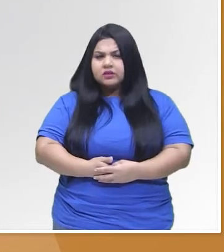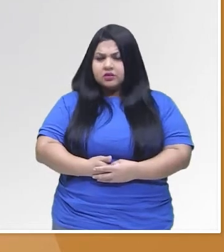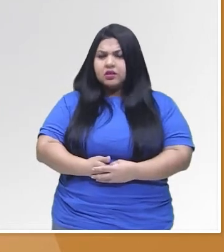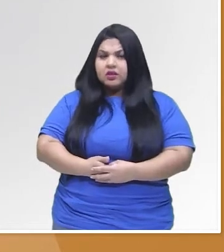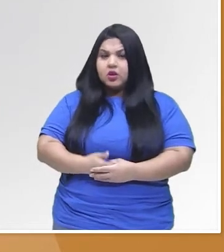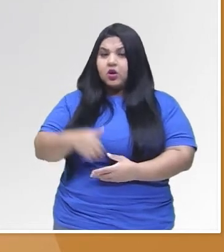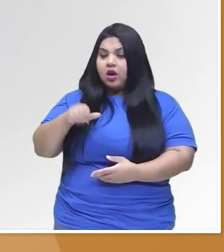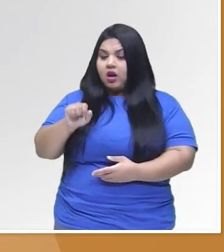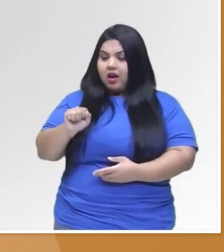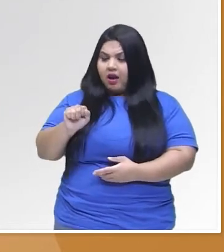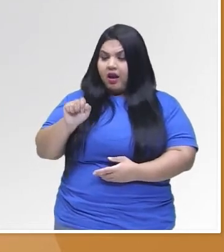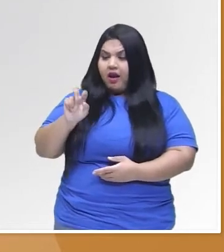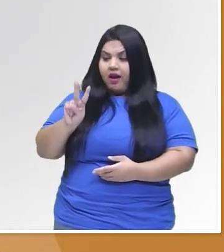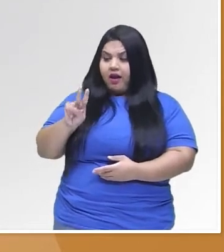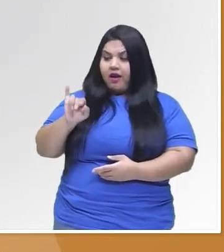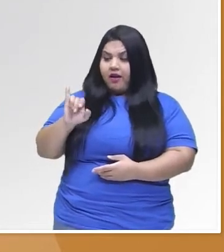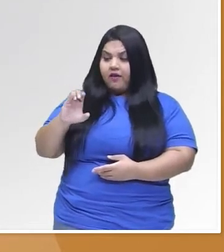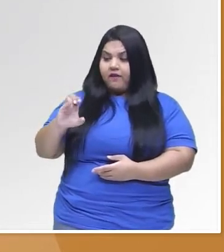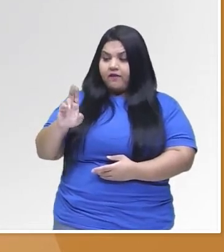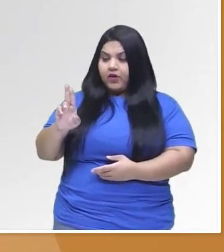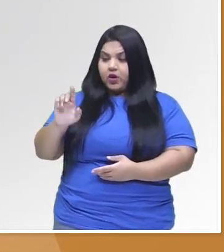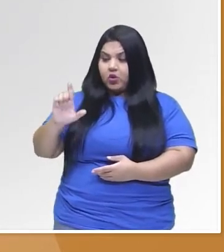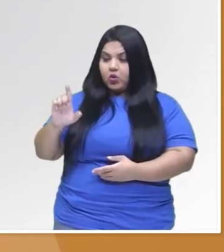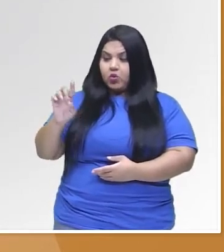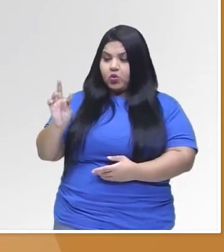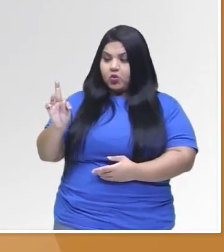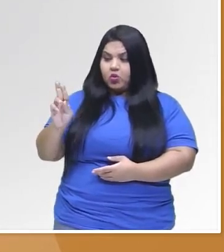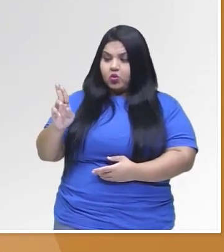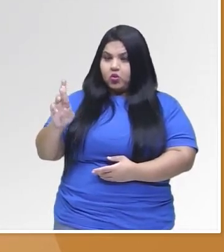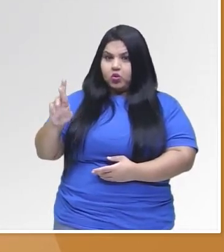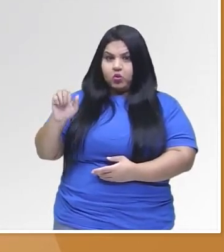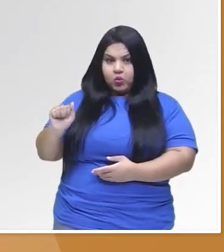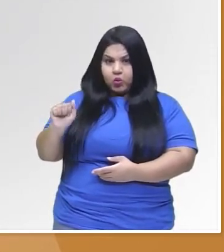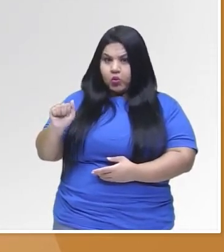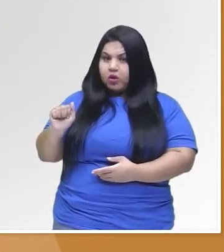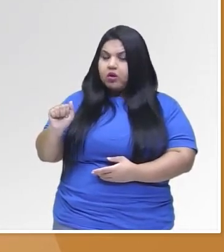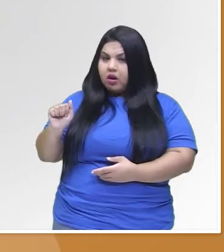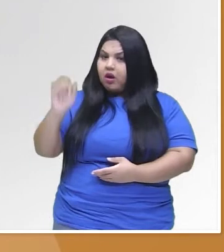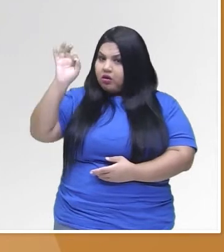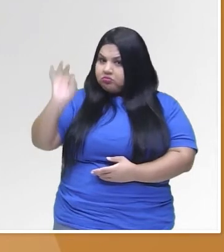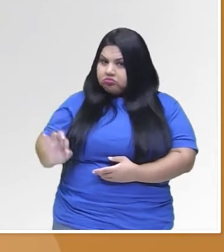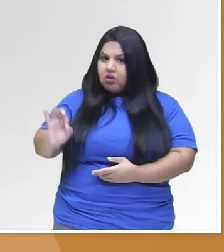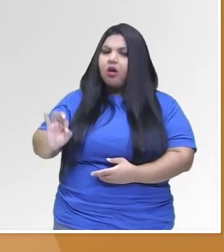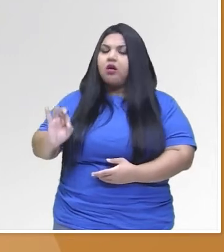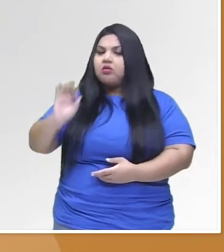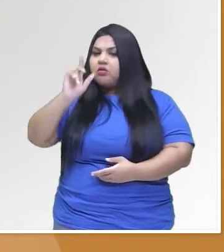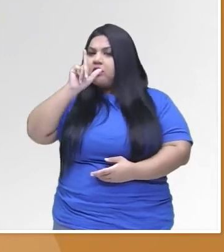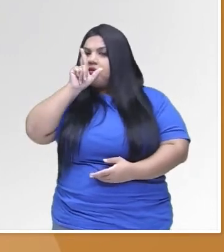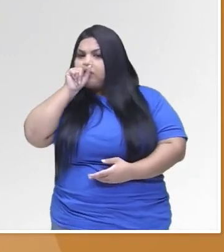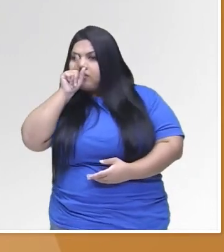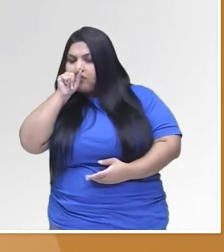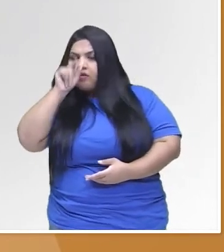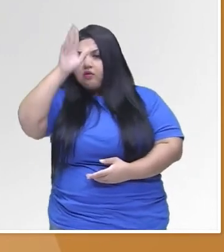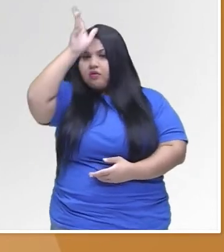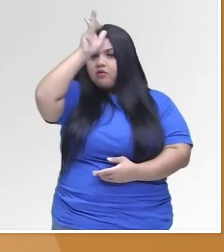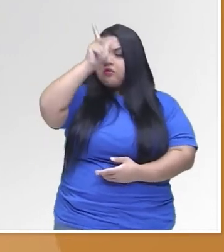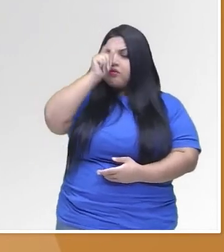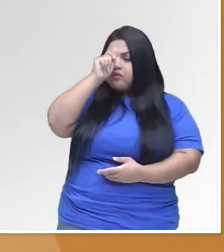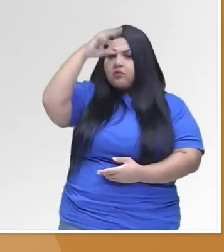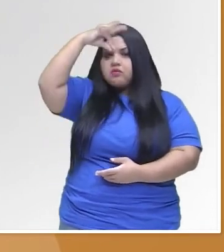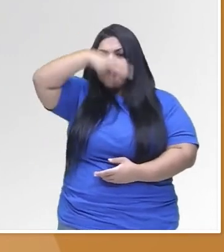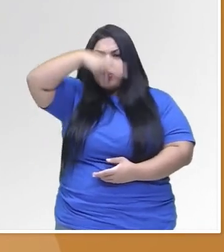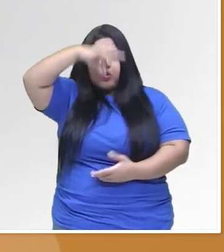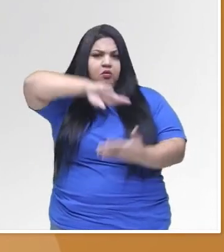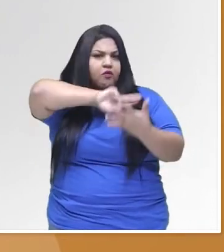é avicultura, que é esse tipo aqui de criação de aves, tá bom? Frangos, peru,